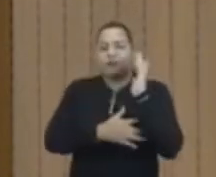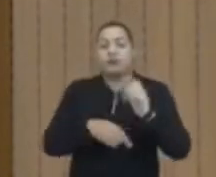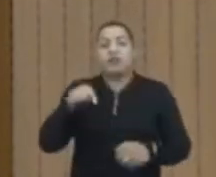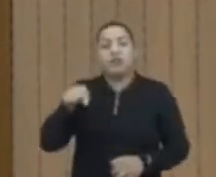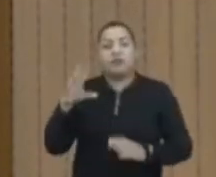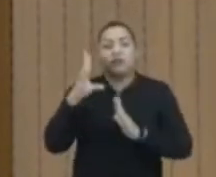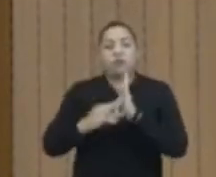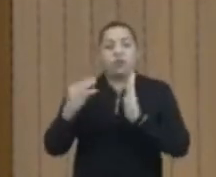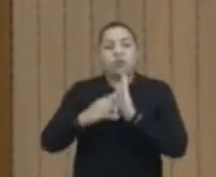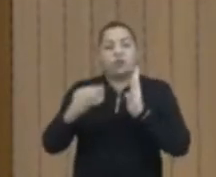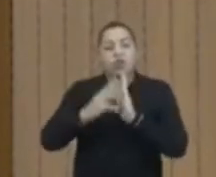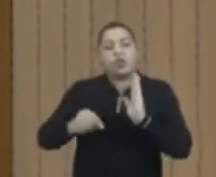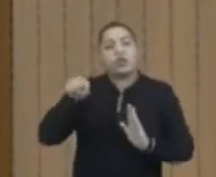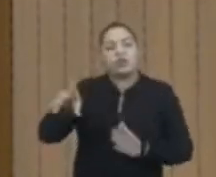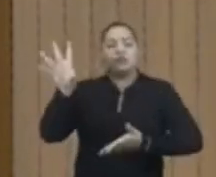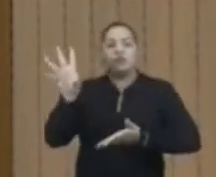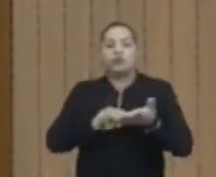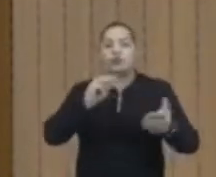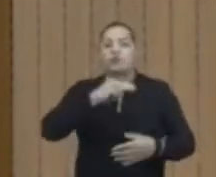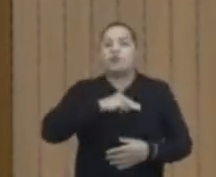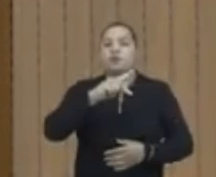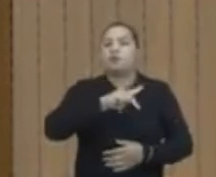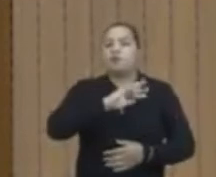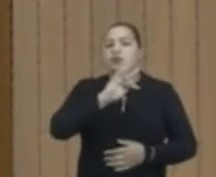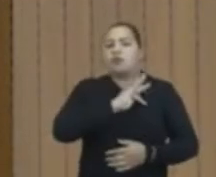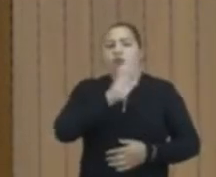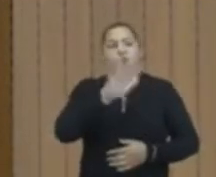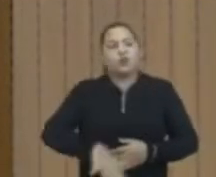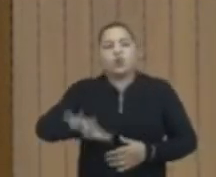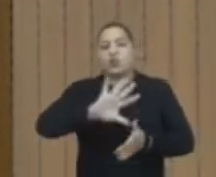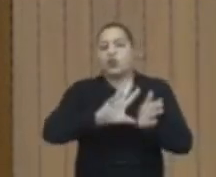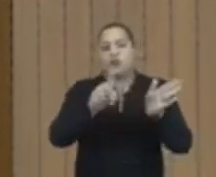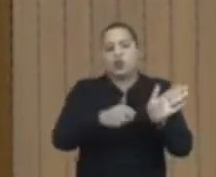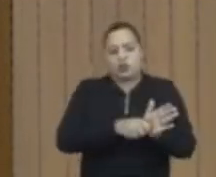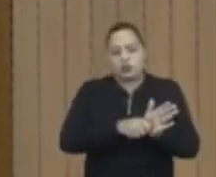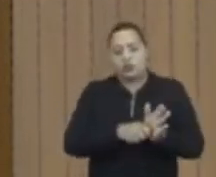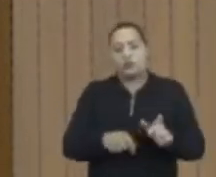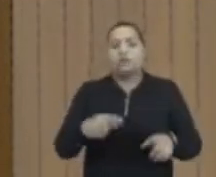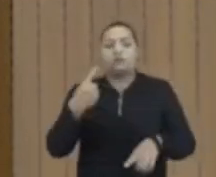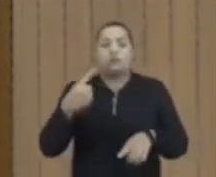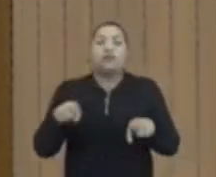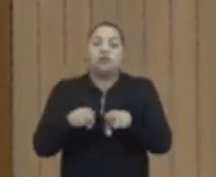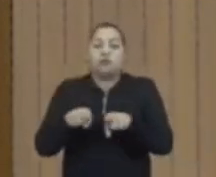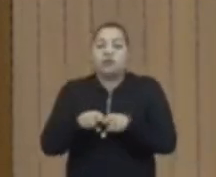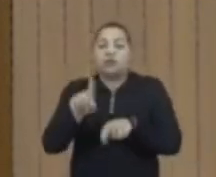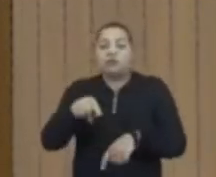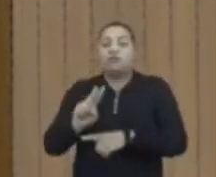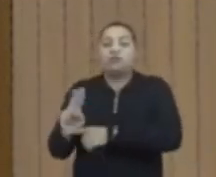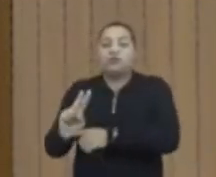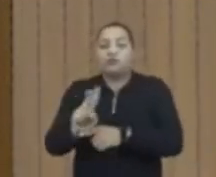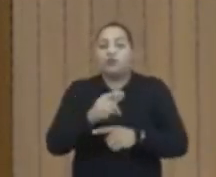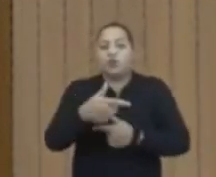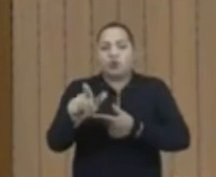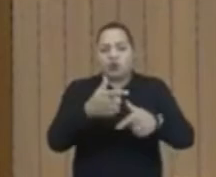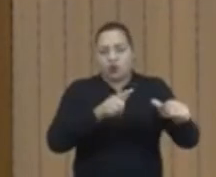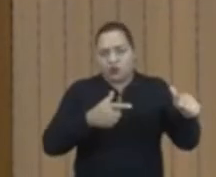pelo MPF em toda a Amazônia, inclusive para o monitoramento de outras cadeias econômicas, como a dos